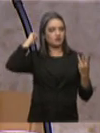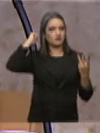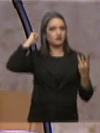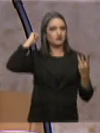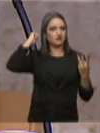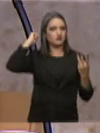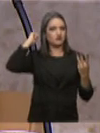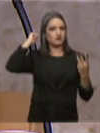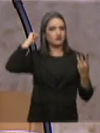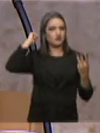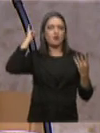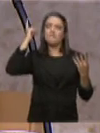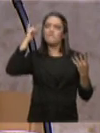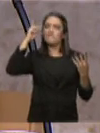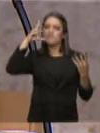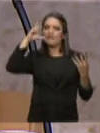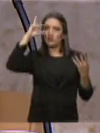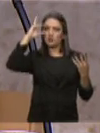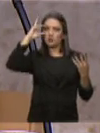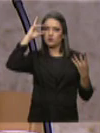ministro André Mendonça,